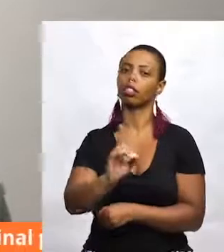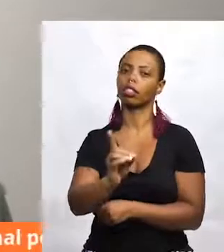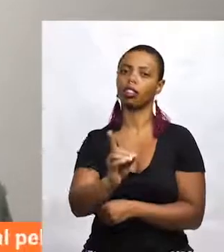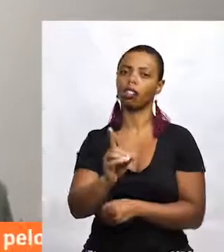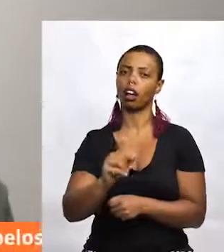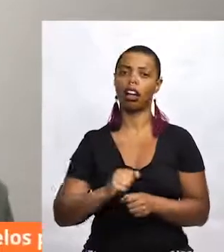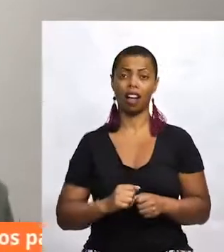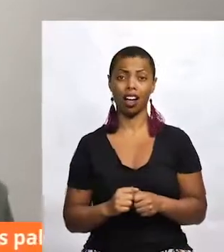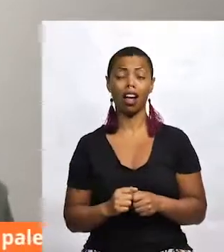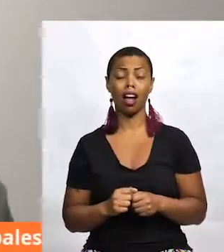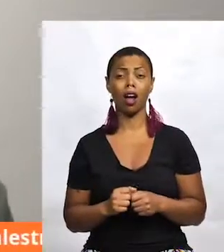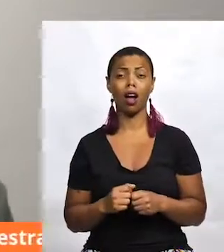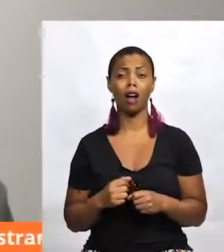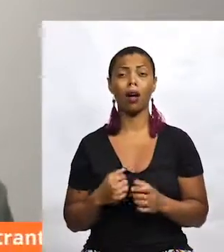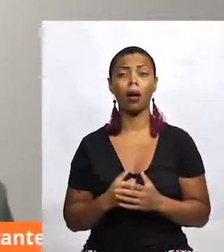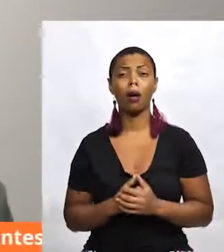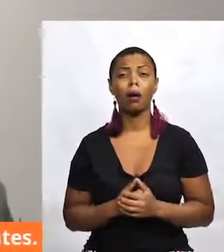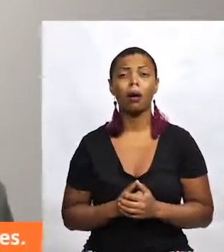mudar